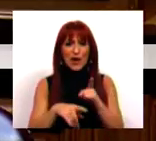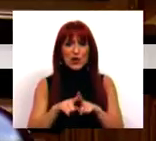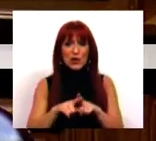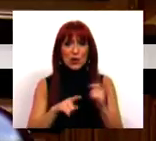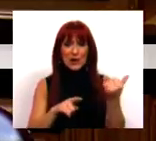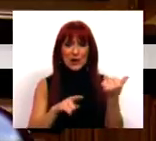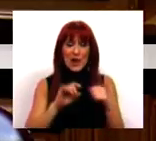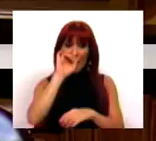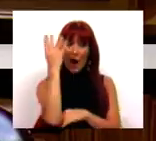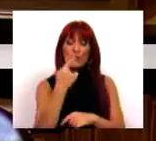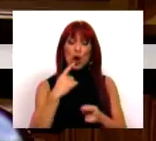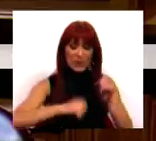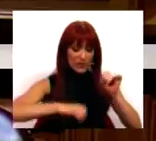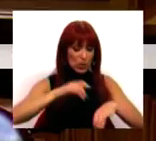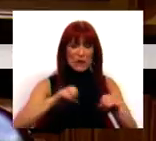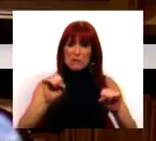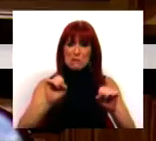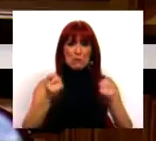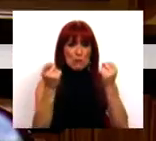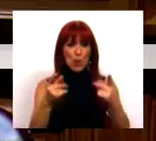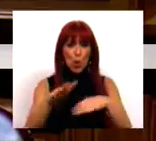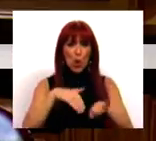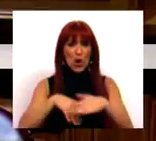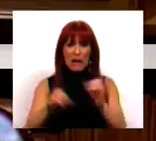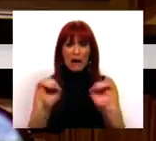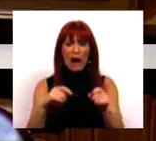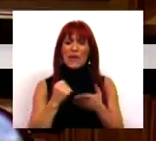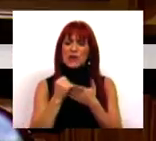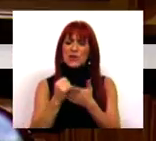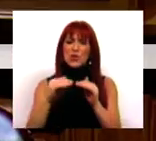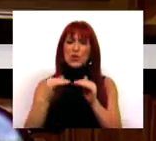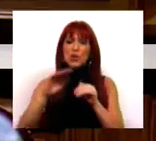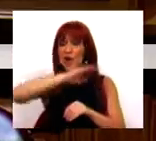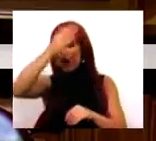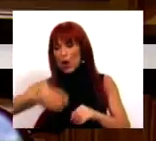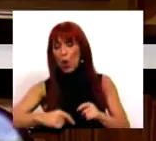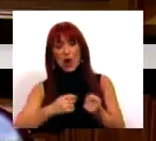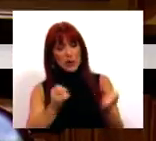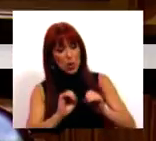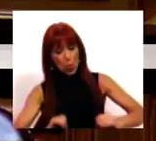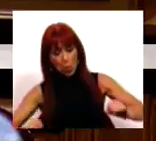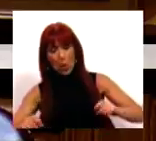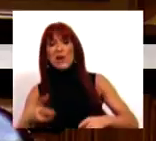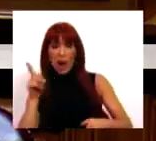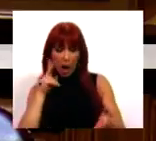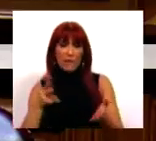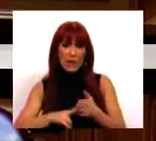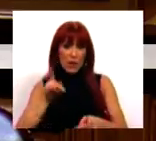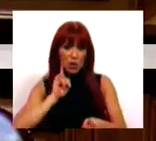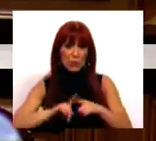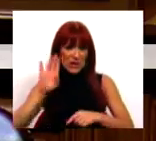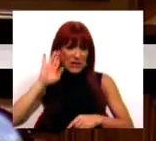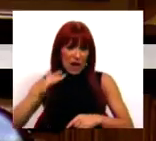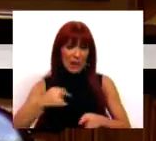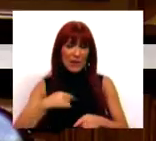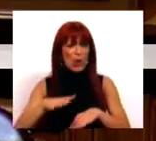à reflorestação, pouco ou nada se fez relativamente à sustentação das encostas que ficaram despidas, é verdade, e a senhora deputada sabe, ou pouco